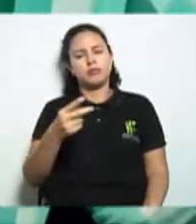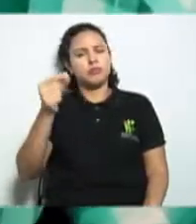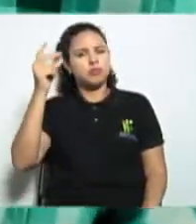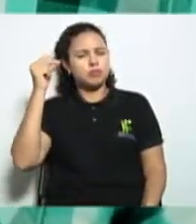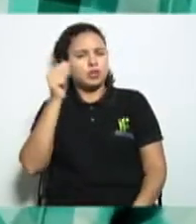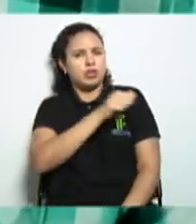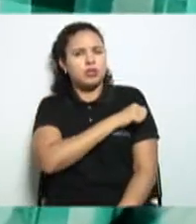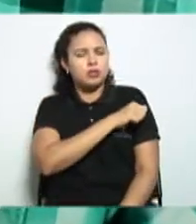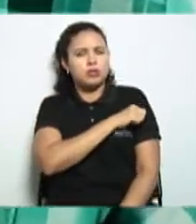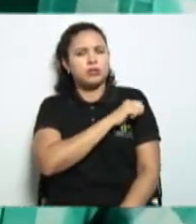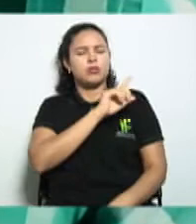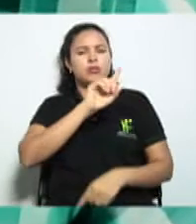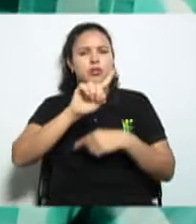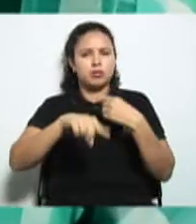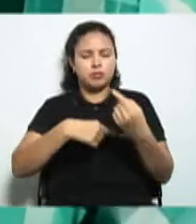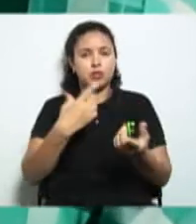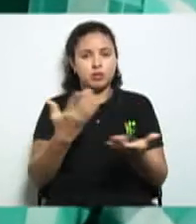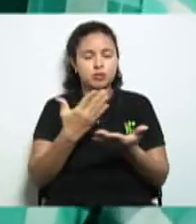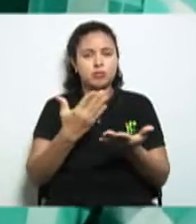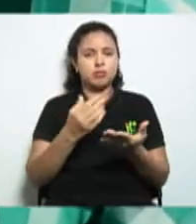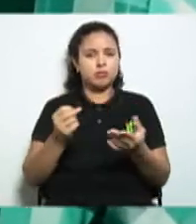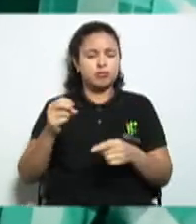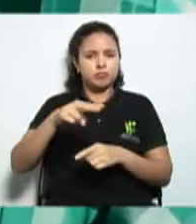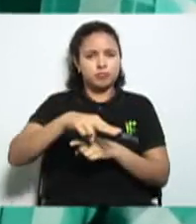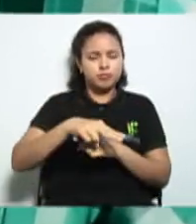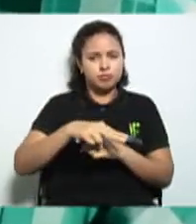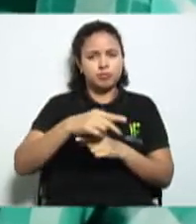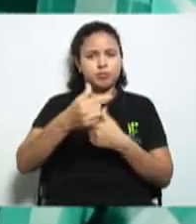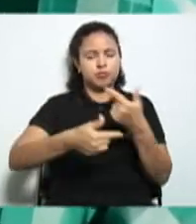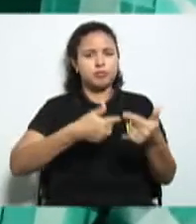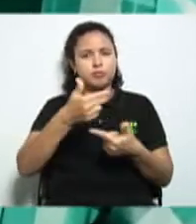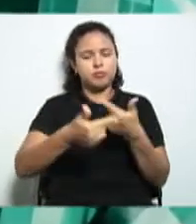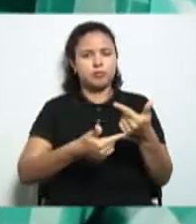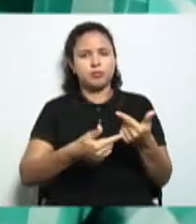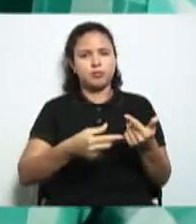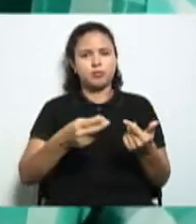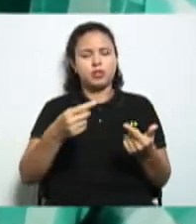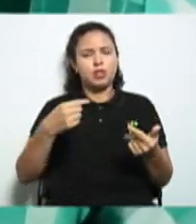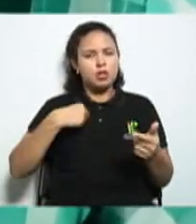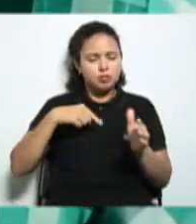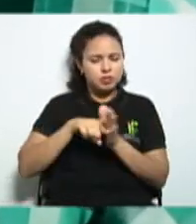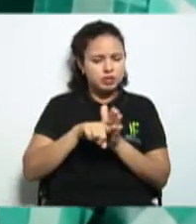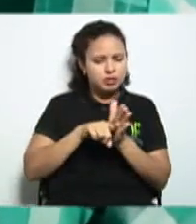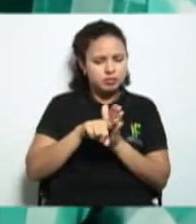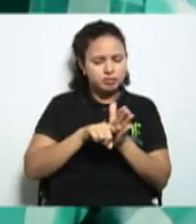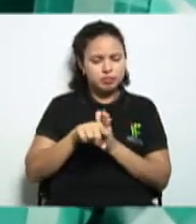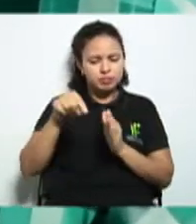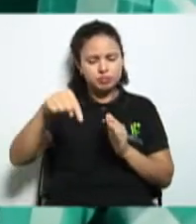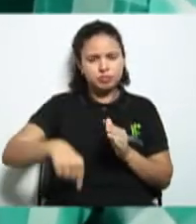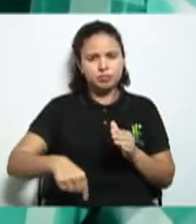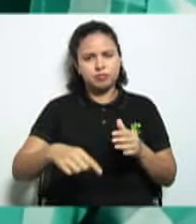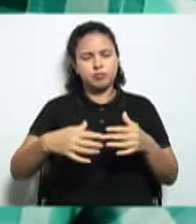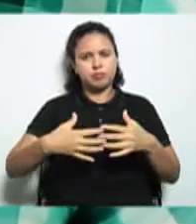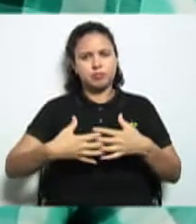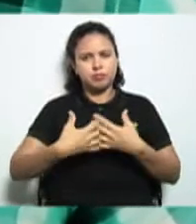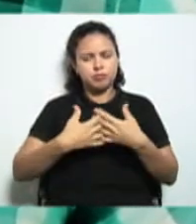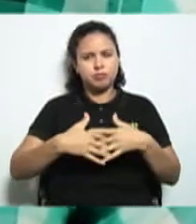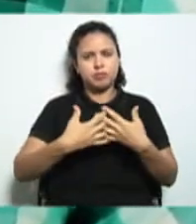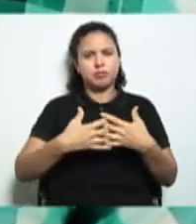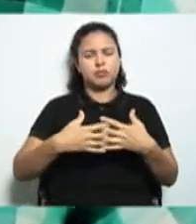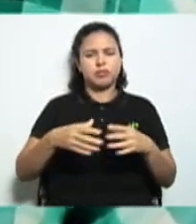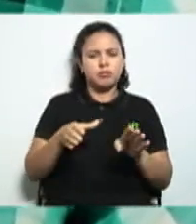uma pesquisa de 10 meses aqui no IFRO e foi validada como estágio. E não foi uma simples pesquisa, durou 10 meses, foi orientada pelo